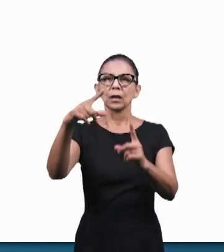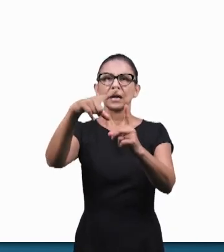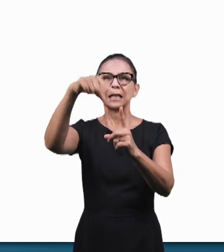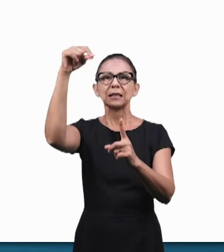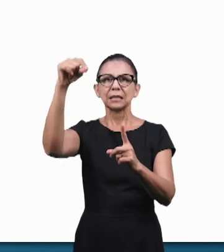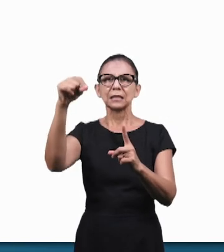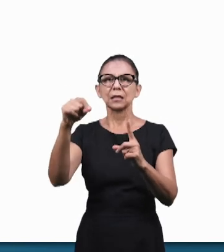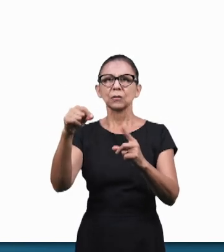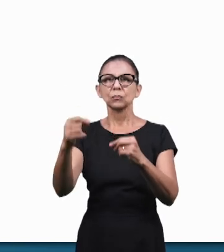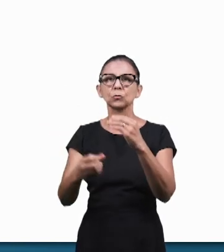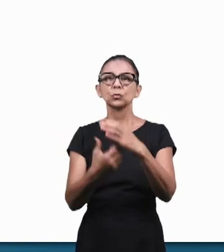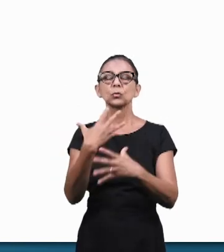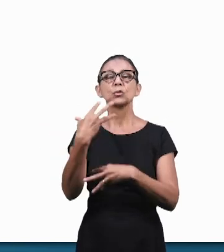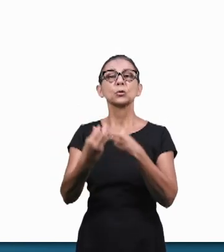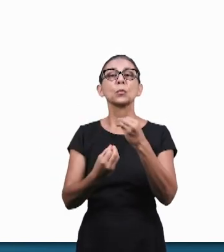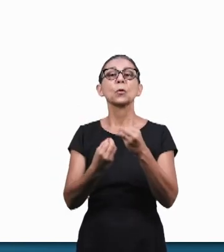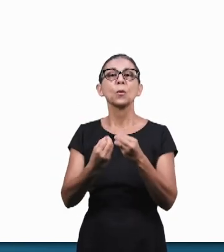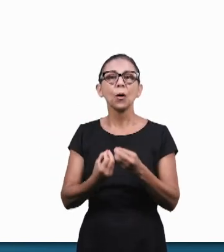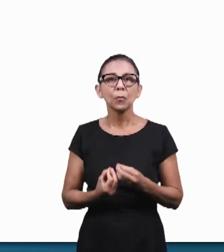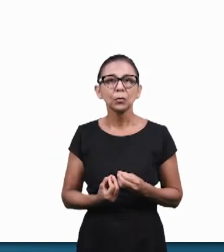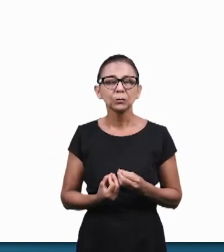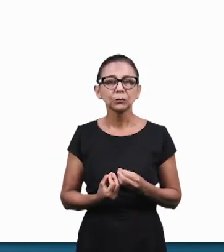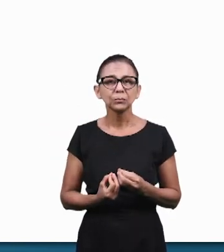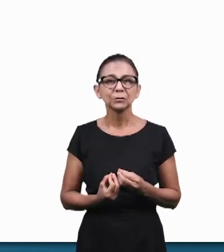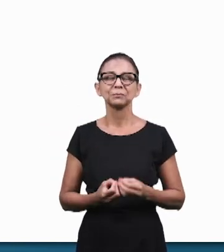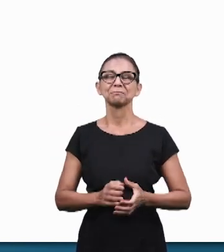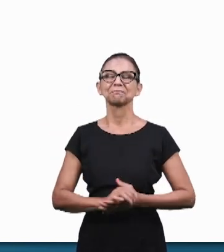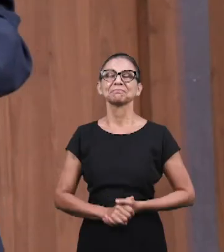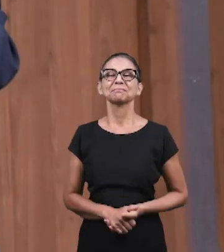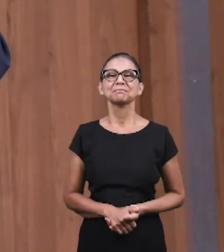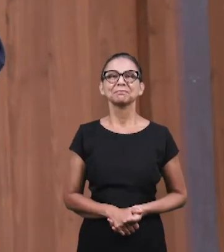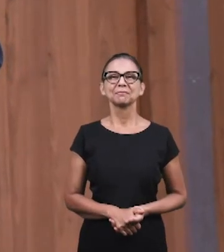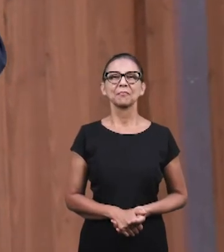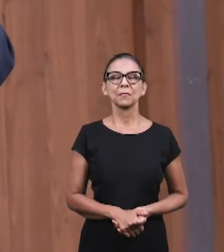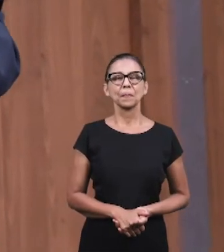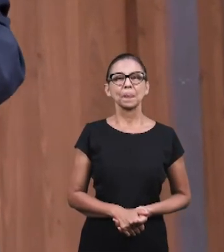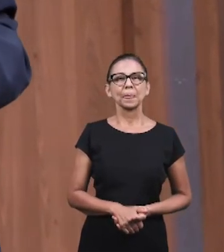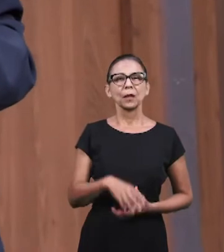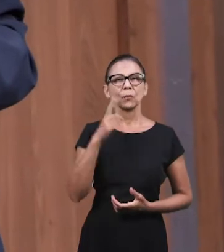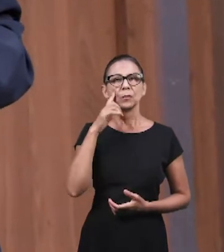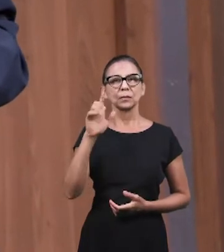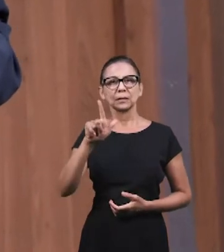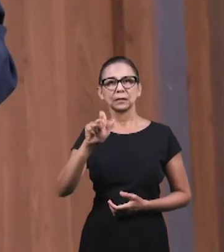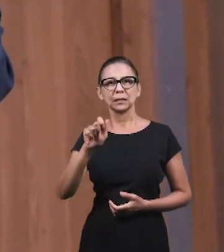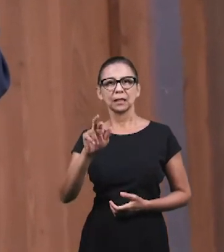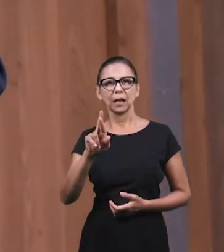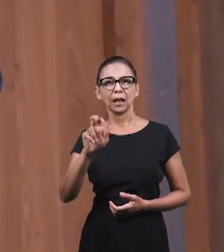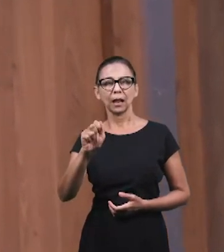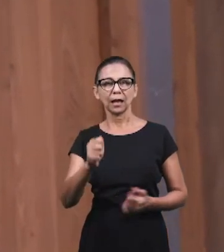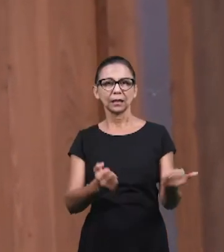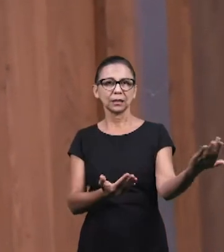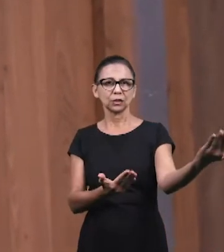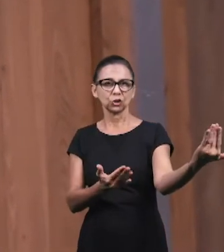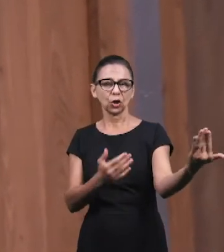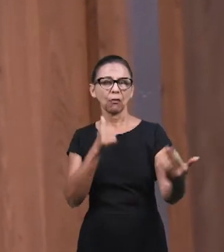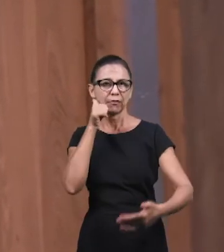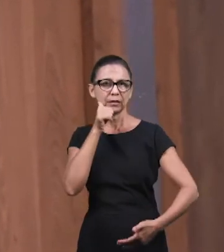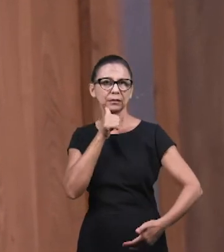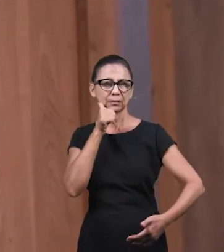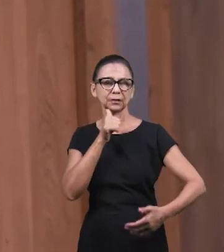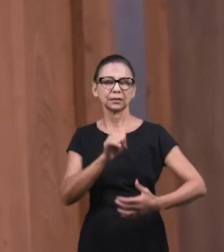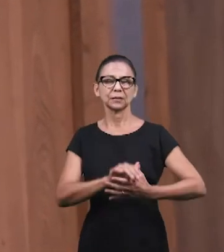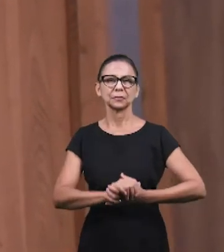bem, essa pergunta nós vamos obter a resposta aqui, primeiramente da nossa irmã Lara. A nossa irmã Lara, ela é